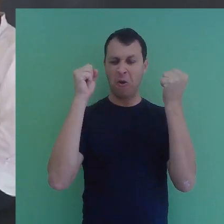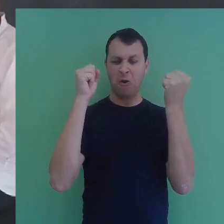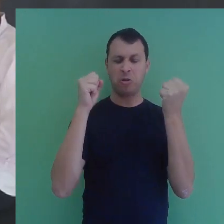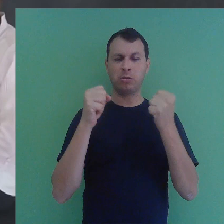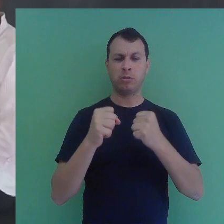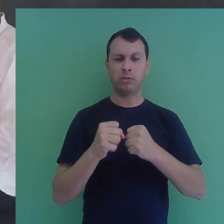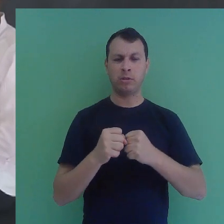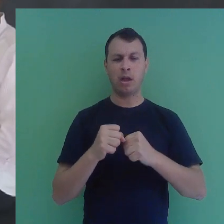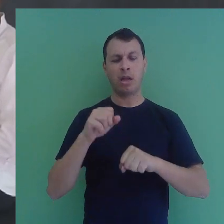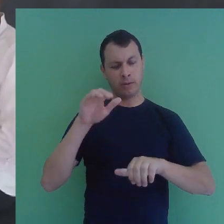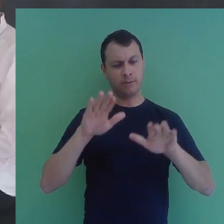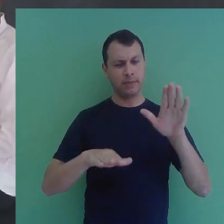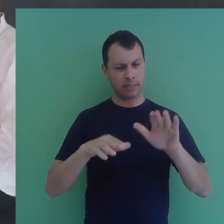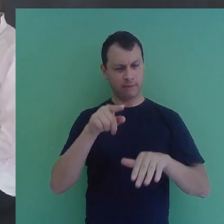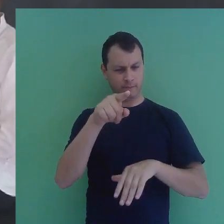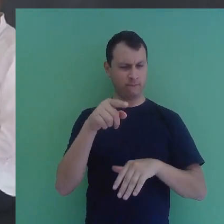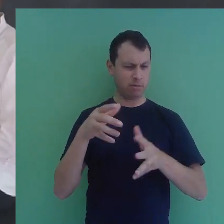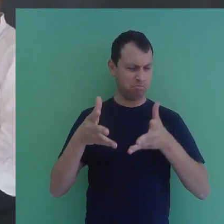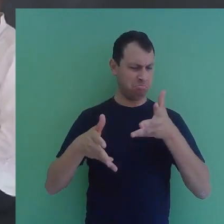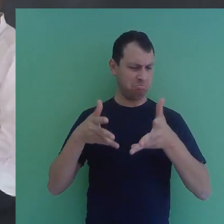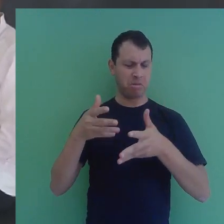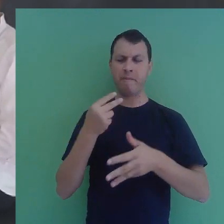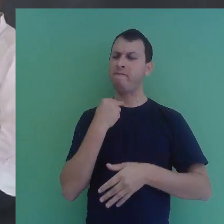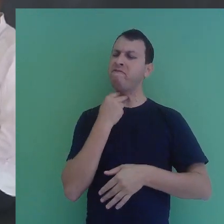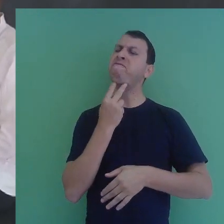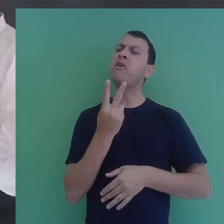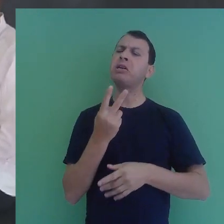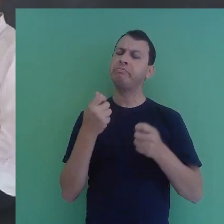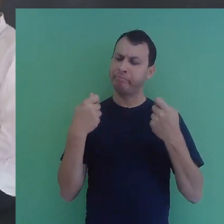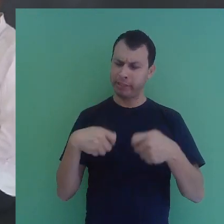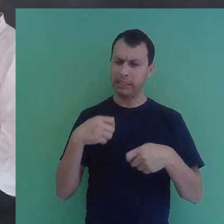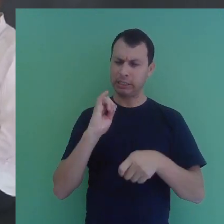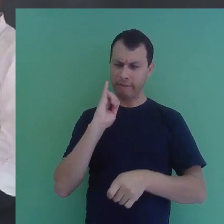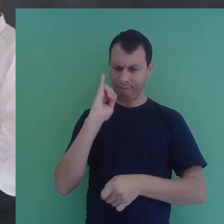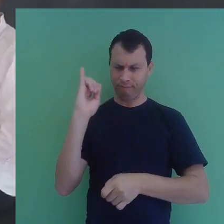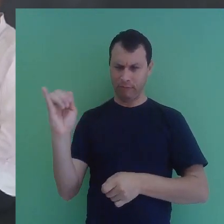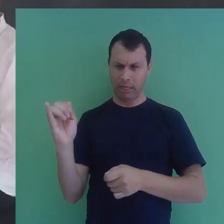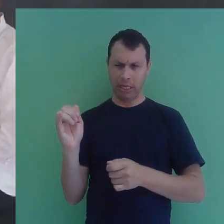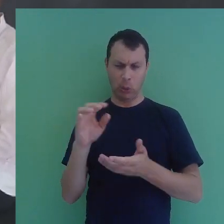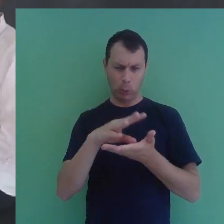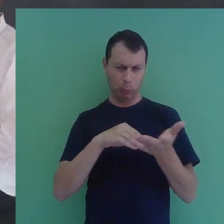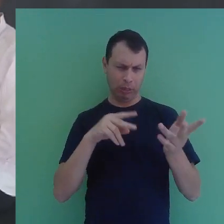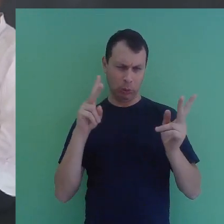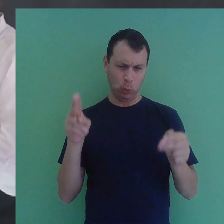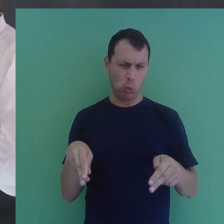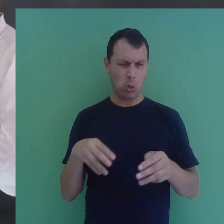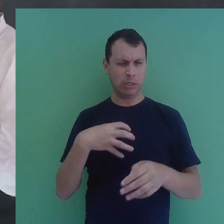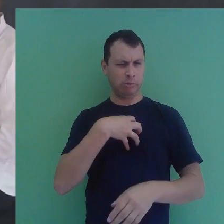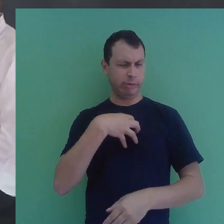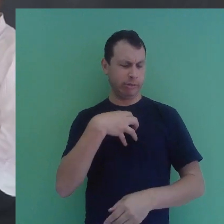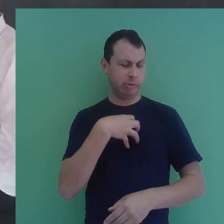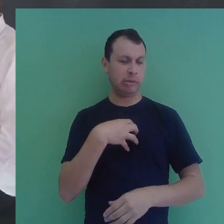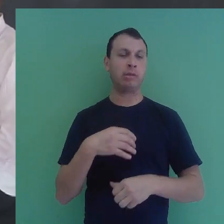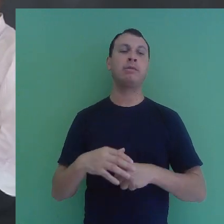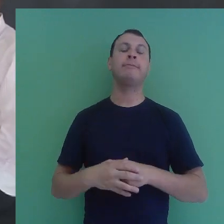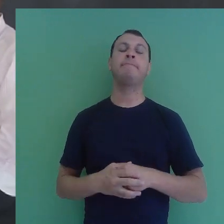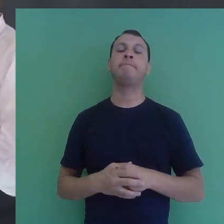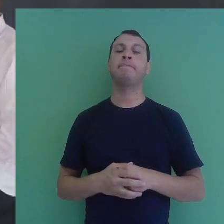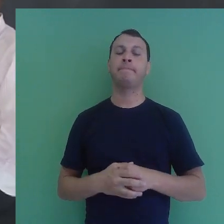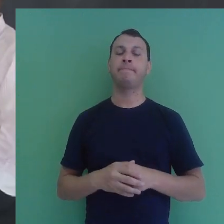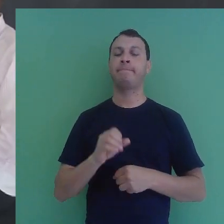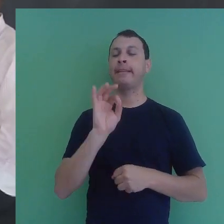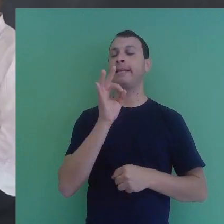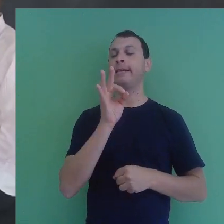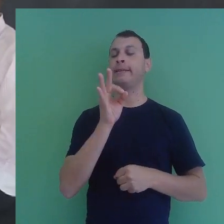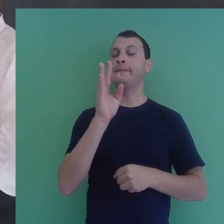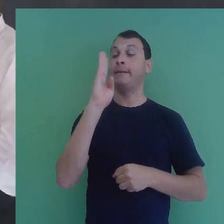sua voz? Como que funciona? Calma aí, desculpa, o WhatsApp apitou aqui. Essa pergunta é muito interessante, Daidson, porque realmente no Brasil